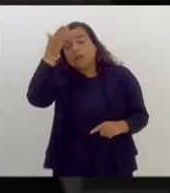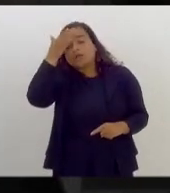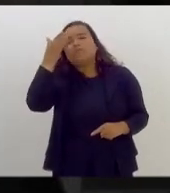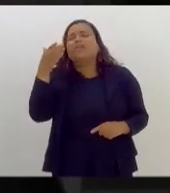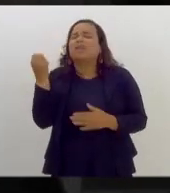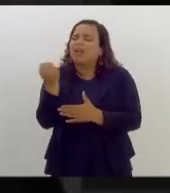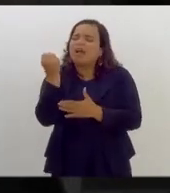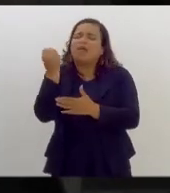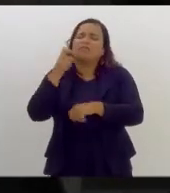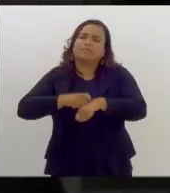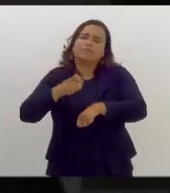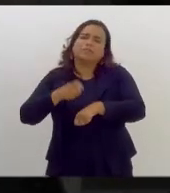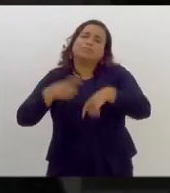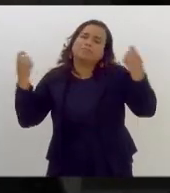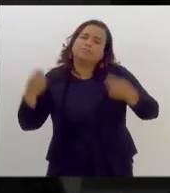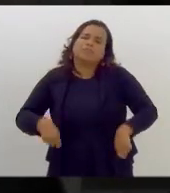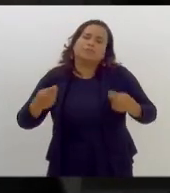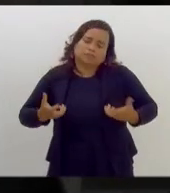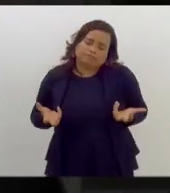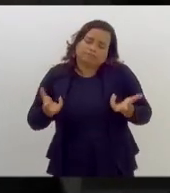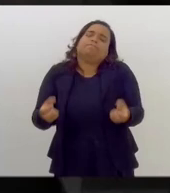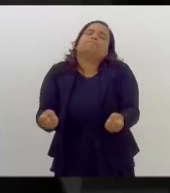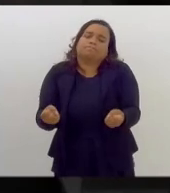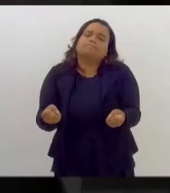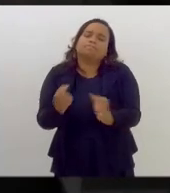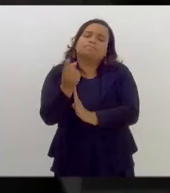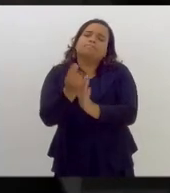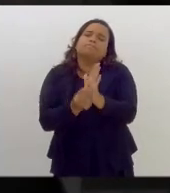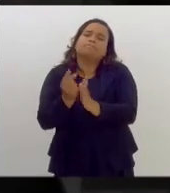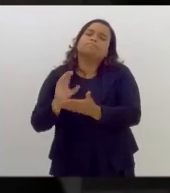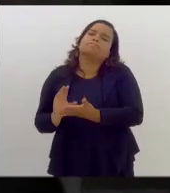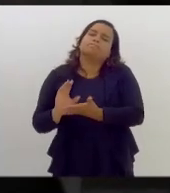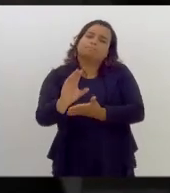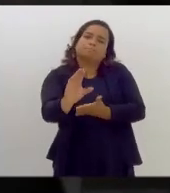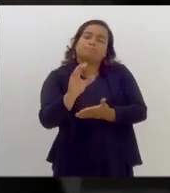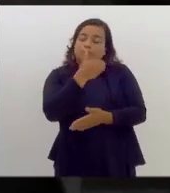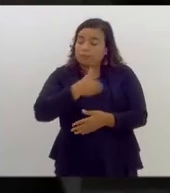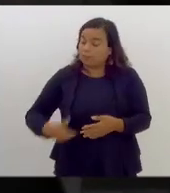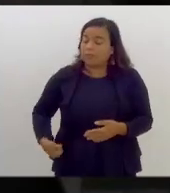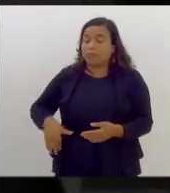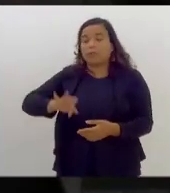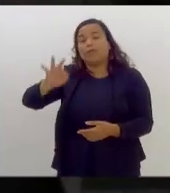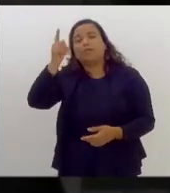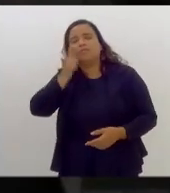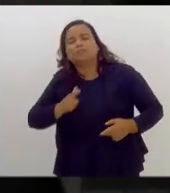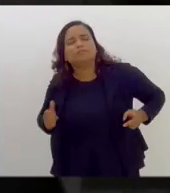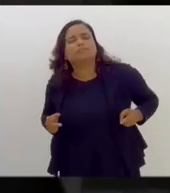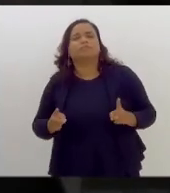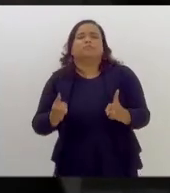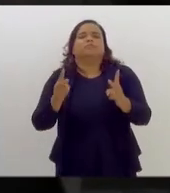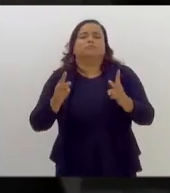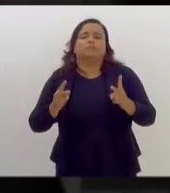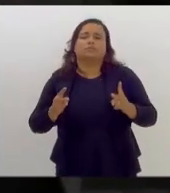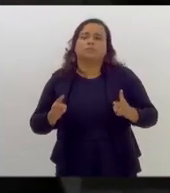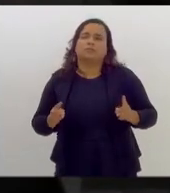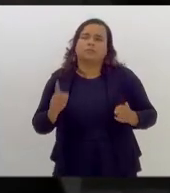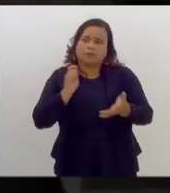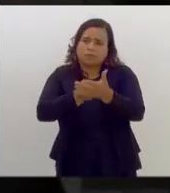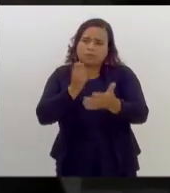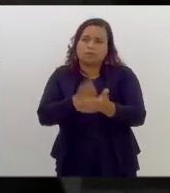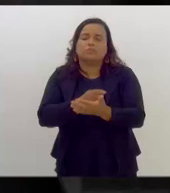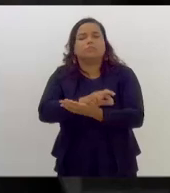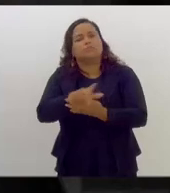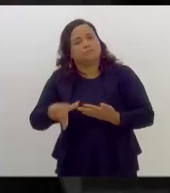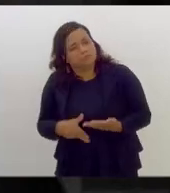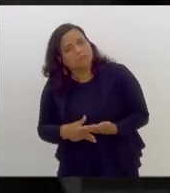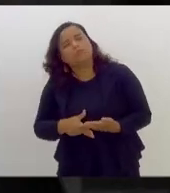gravidade do momento e da necessidade de dar lastro orçamentário para que o governo federal siga fazendo, né, esses pagamentos que